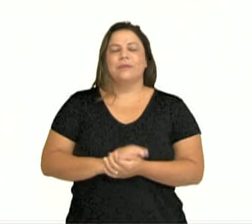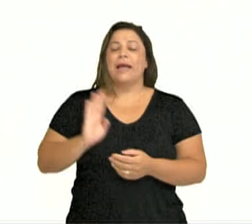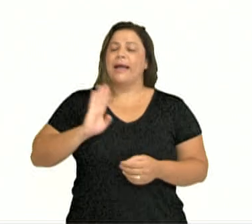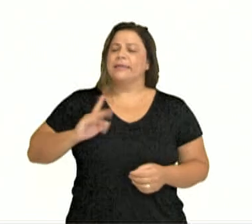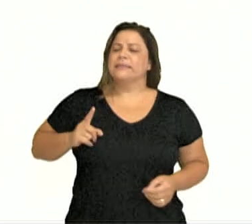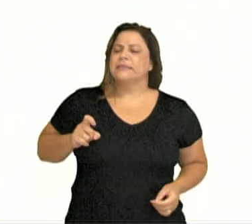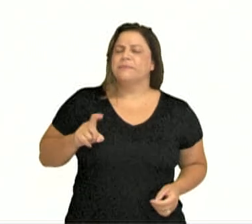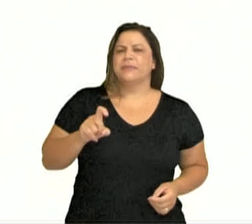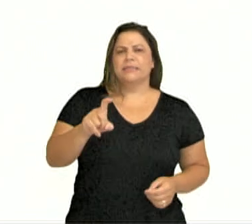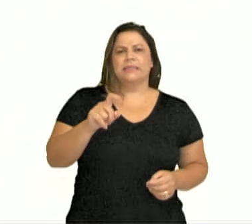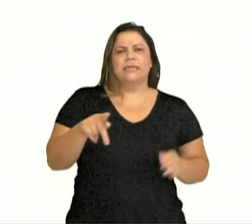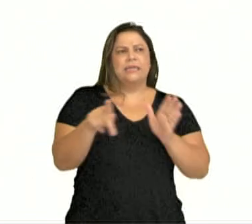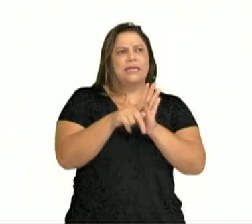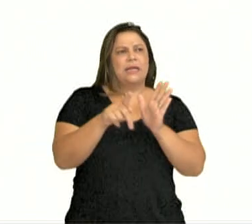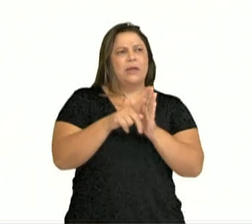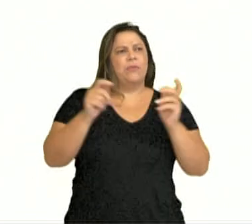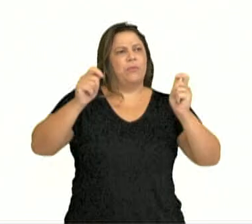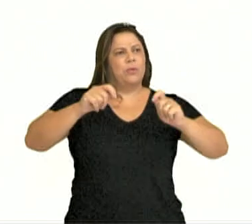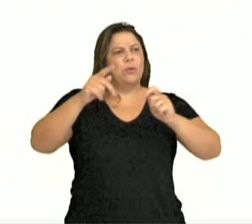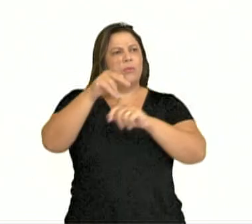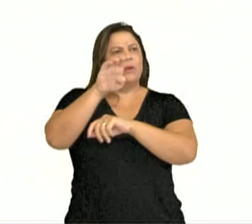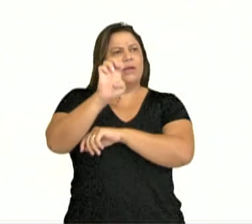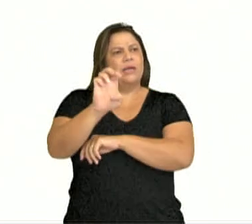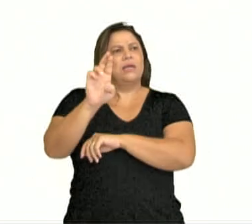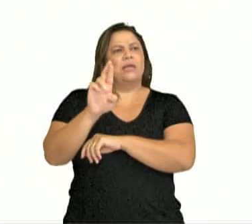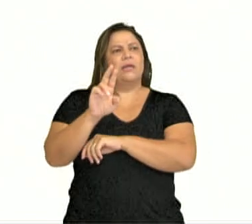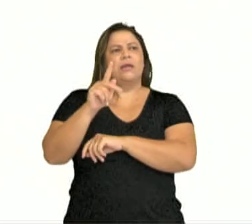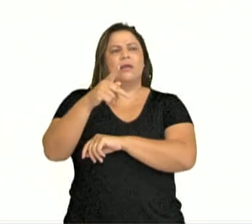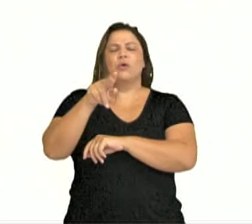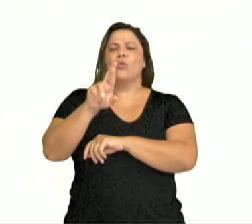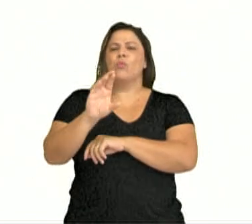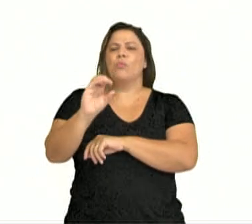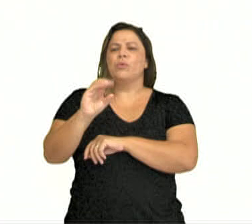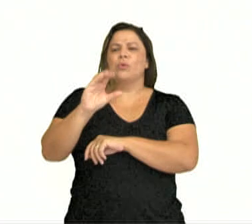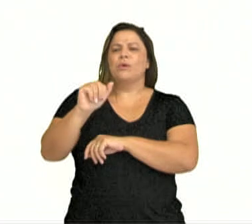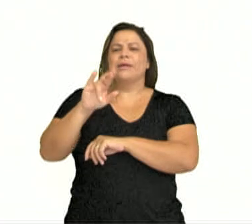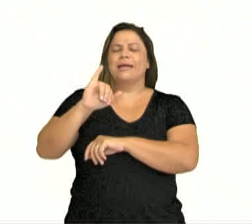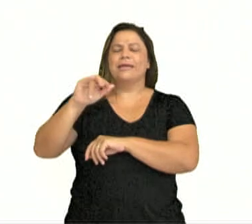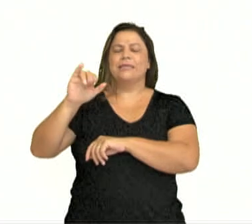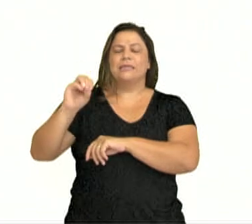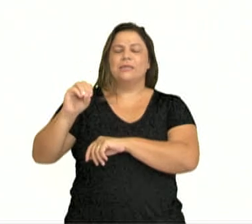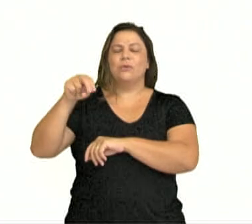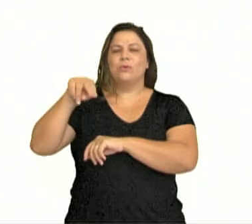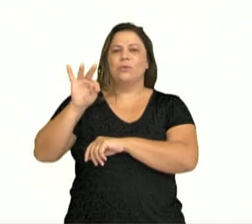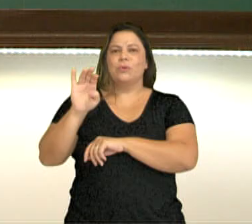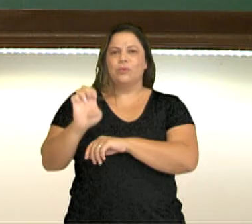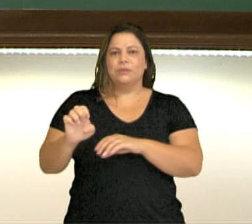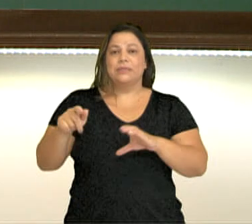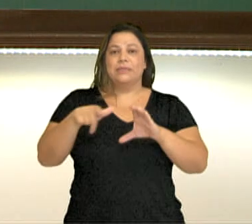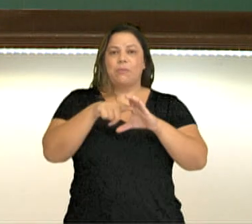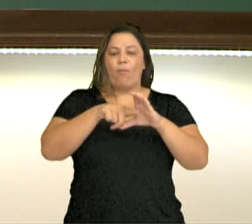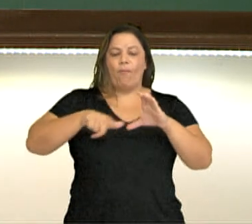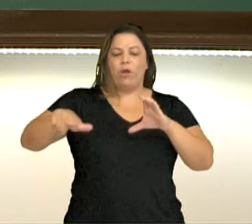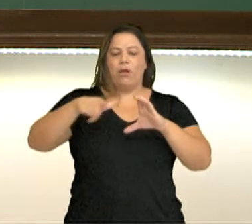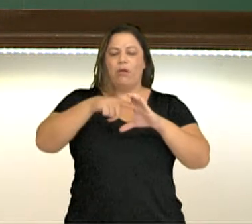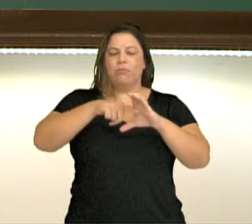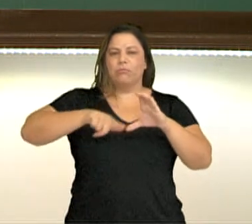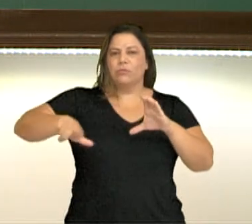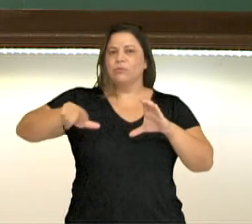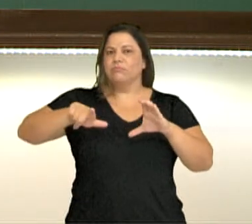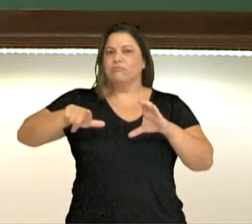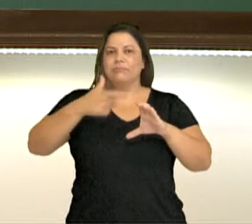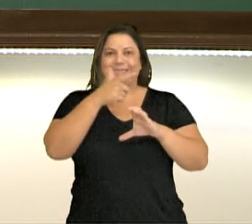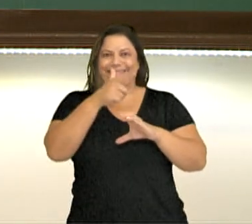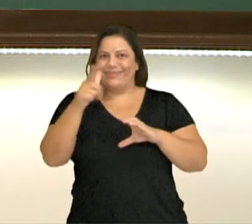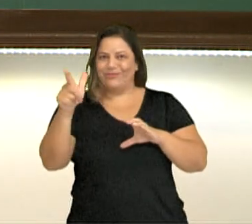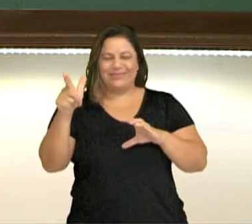seres procariontes. O que isso significa? São células que não possuem núcleo, não possuem envoltório nuclear ou carioteca também,